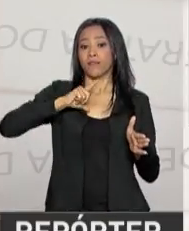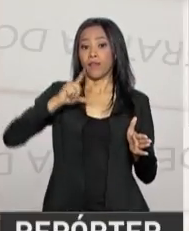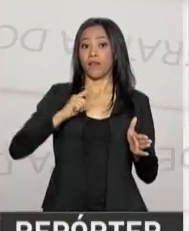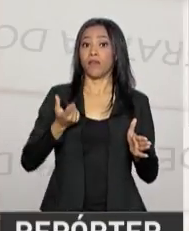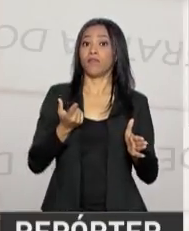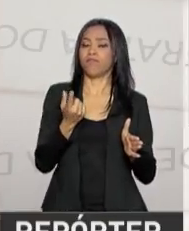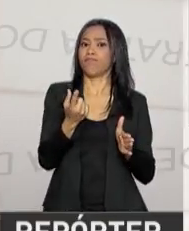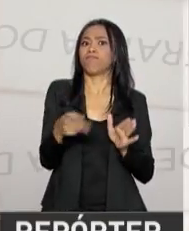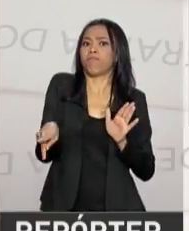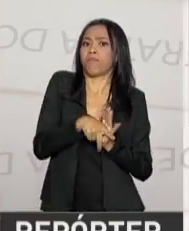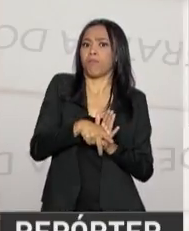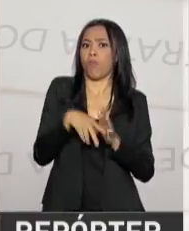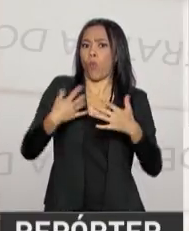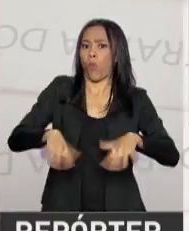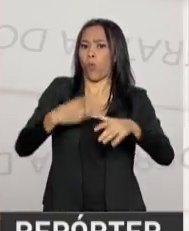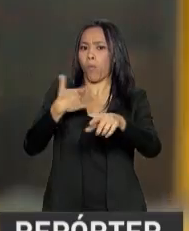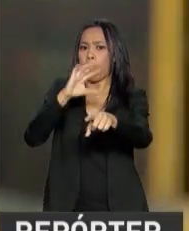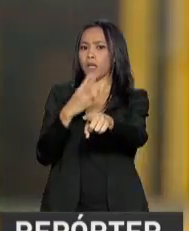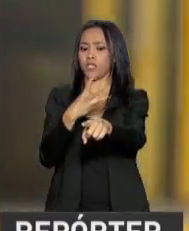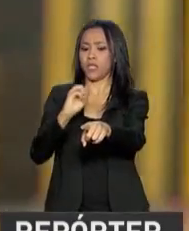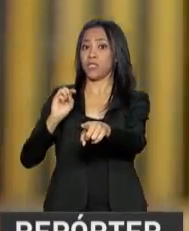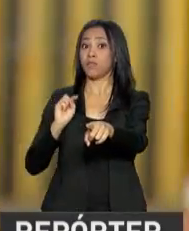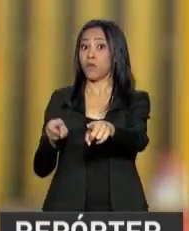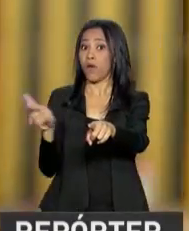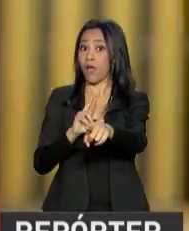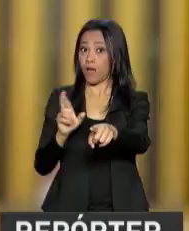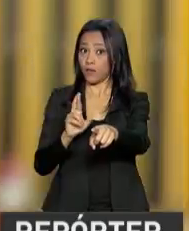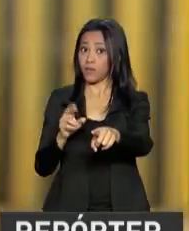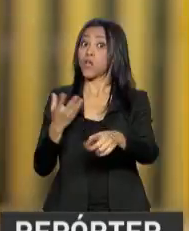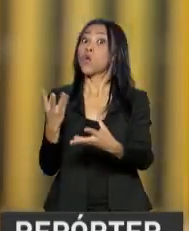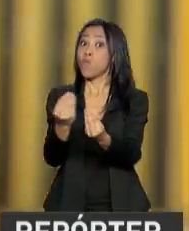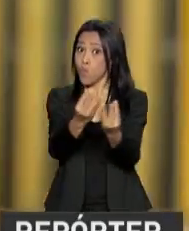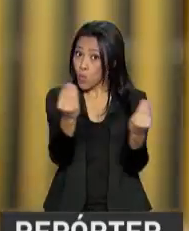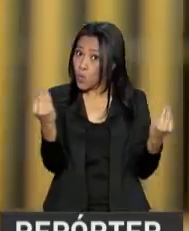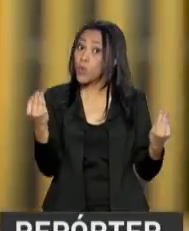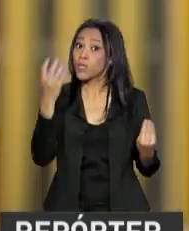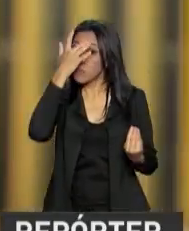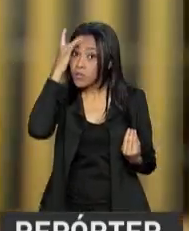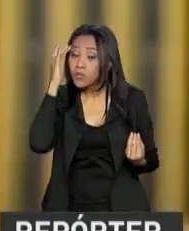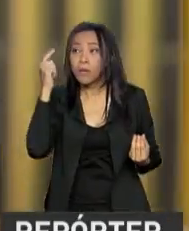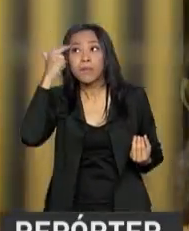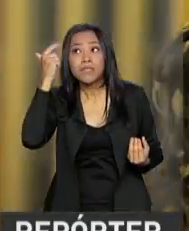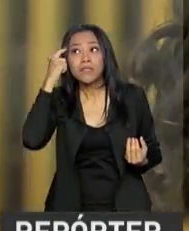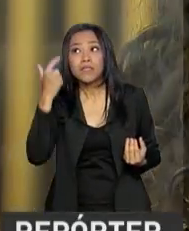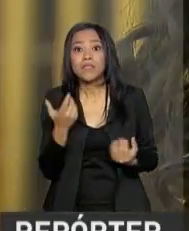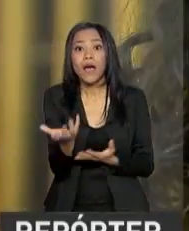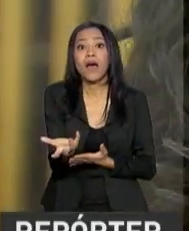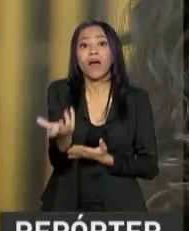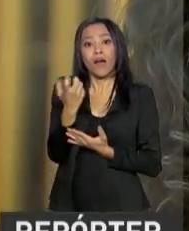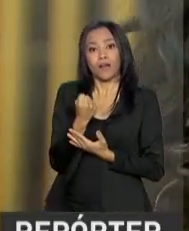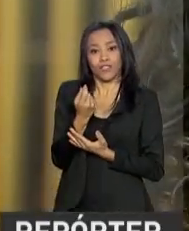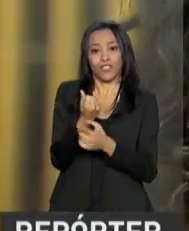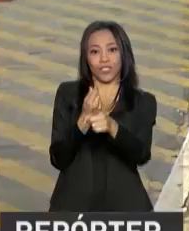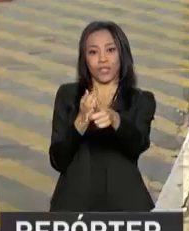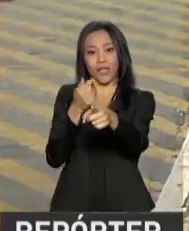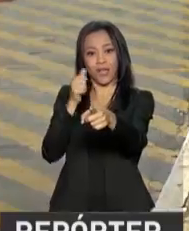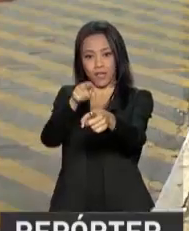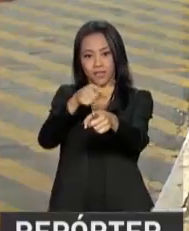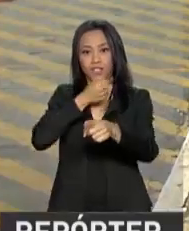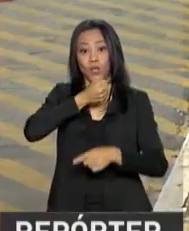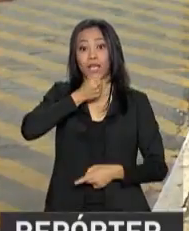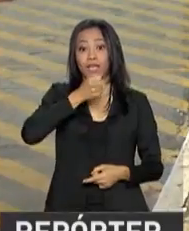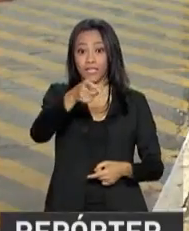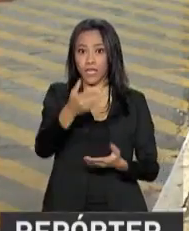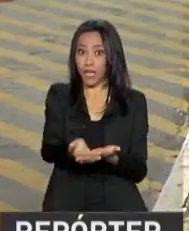valor de mais de 300 mil reais muita gente já está de olho na restituição eu caso dessa jornalista que se